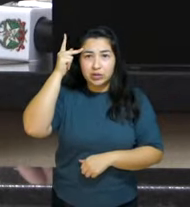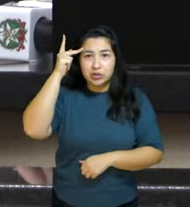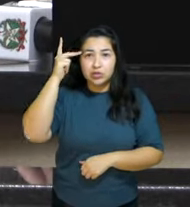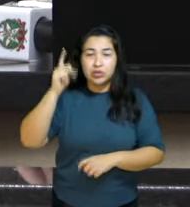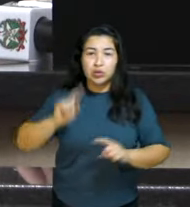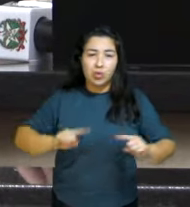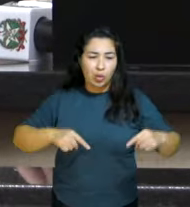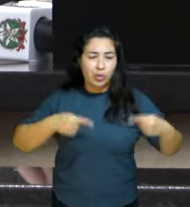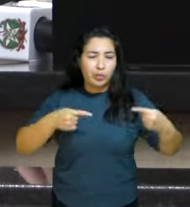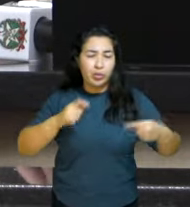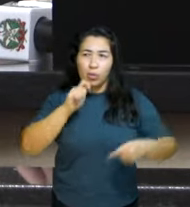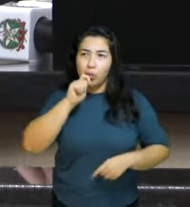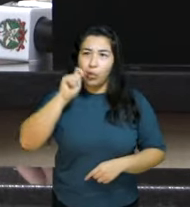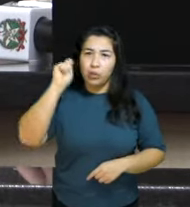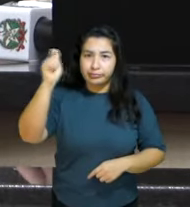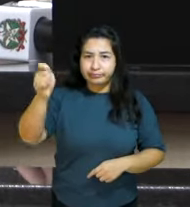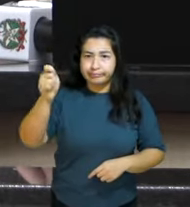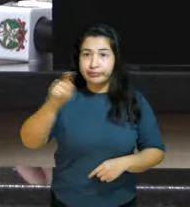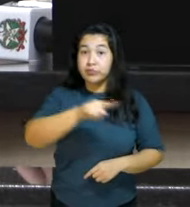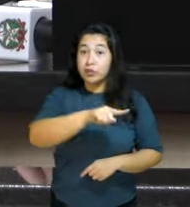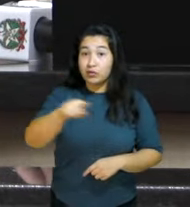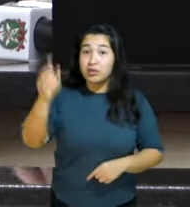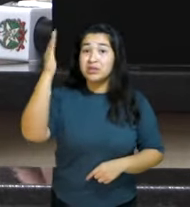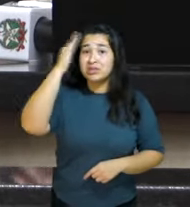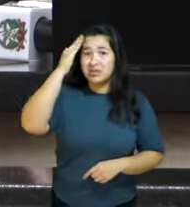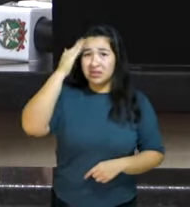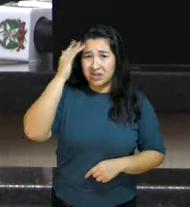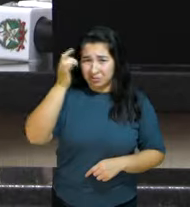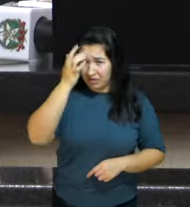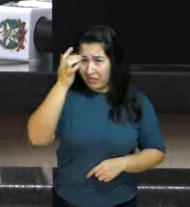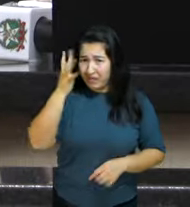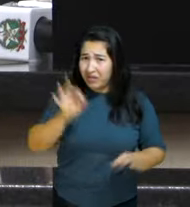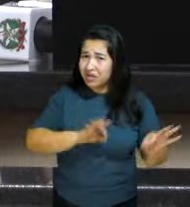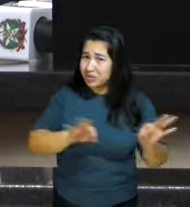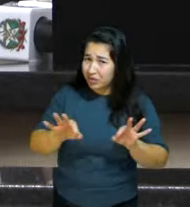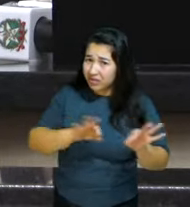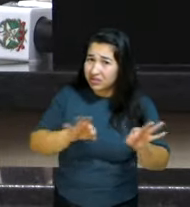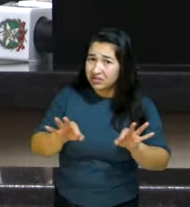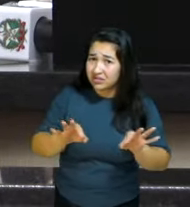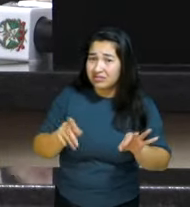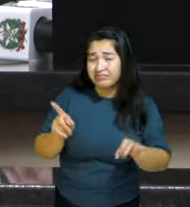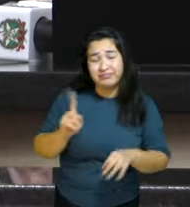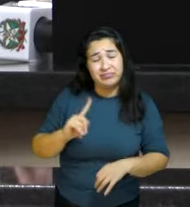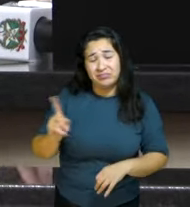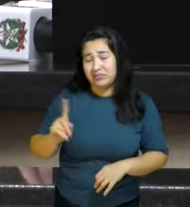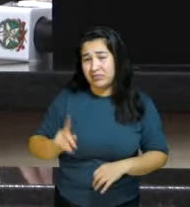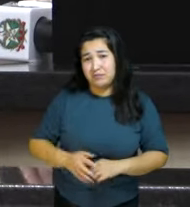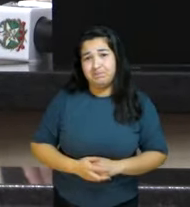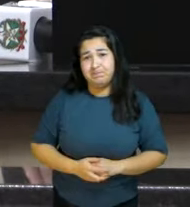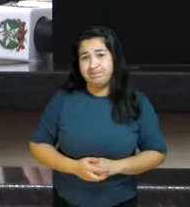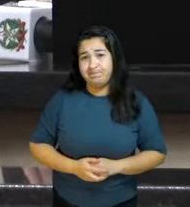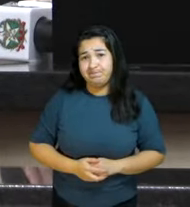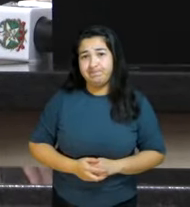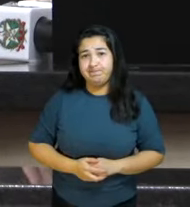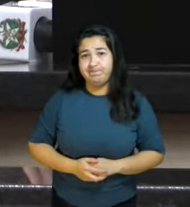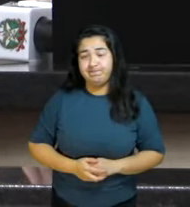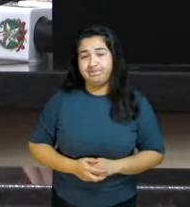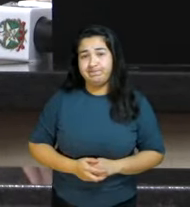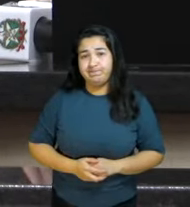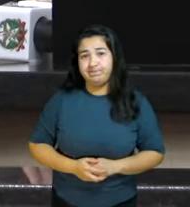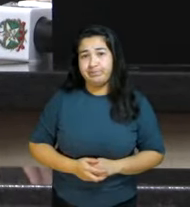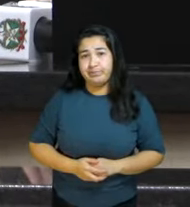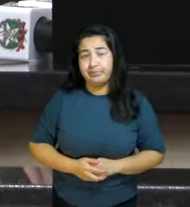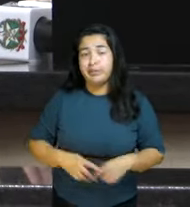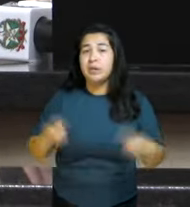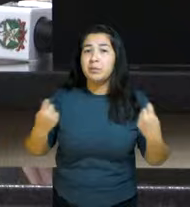realiza. Vocês sabem como não é fácil organizar essas competições. E há que se ter o apoio